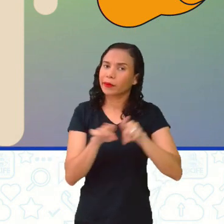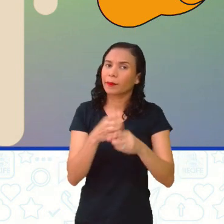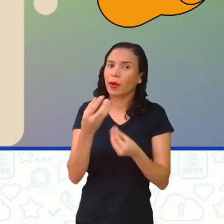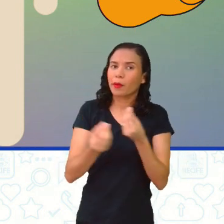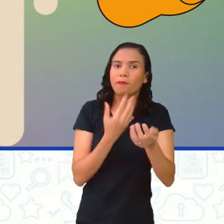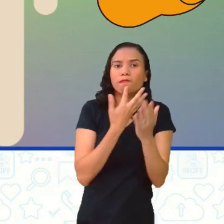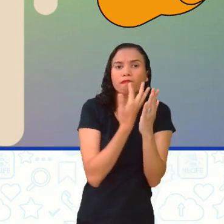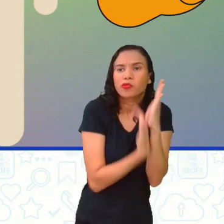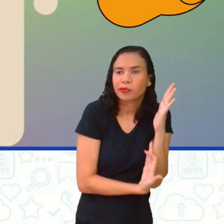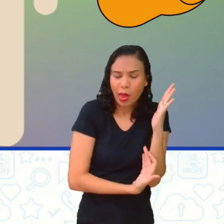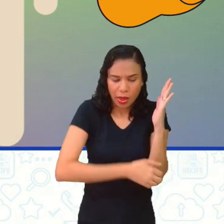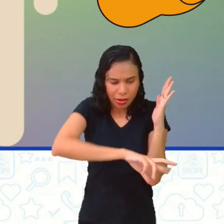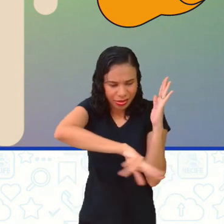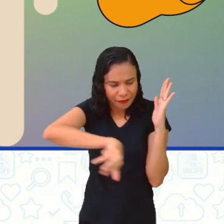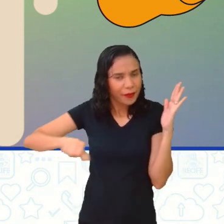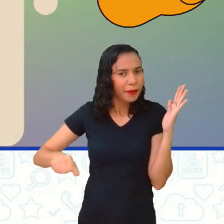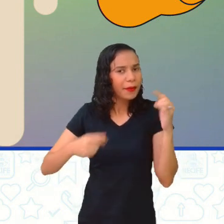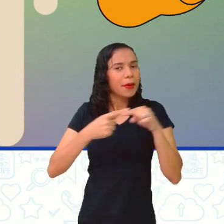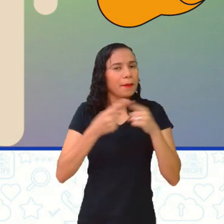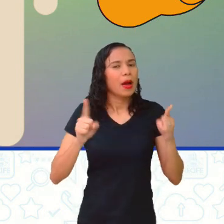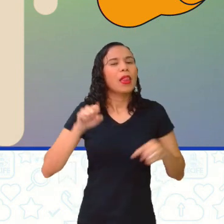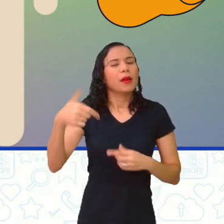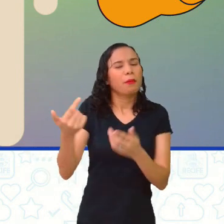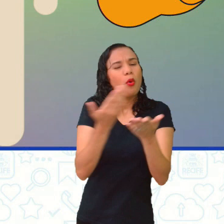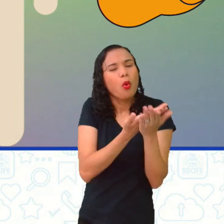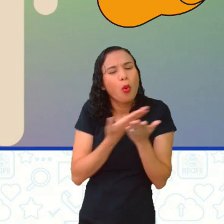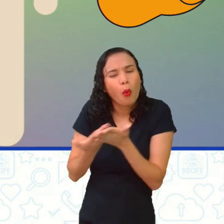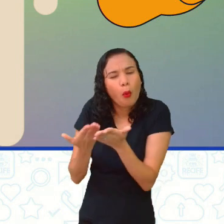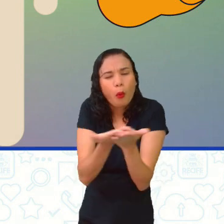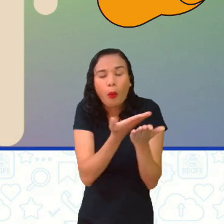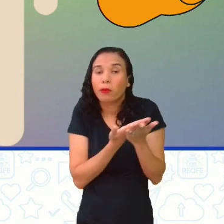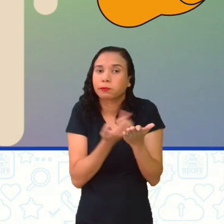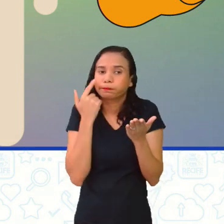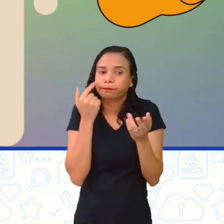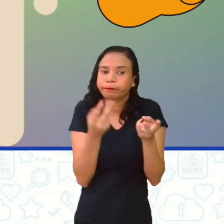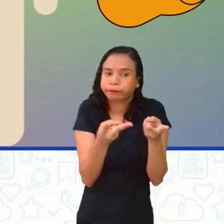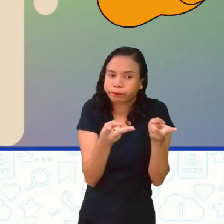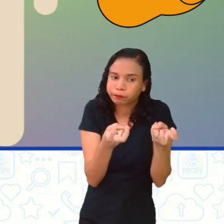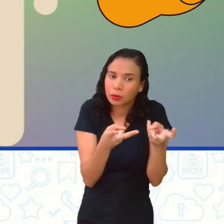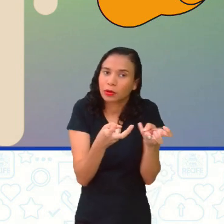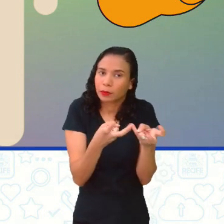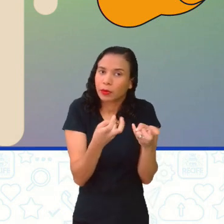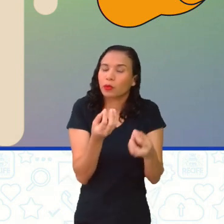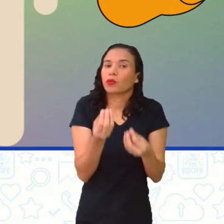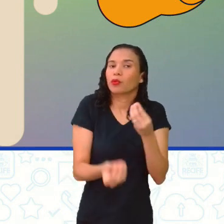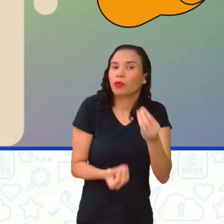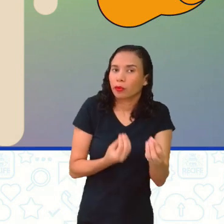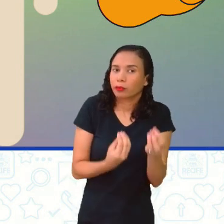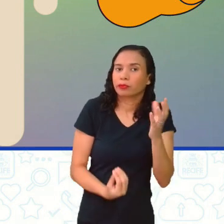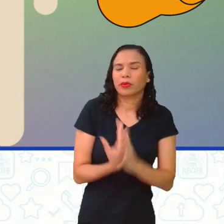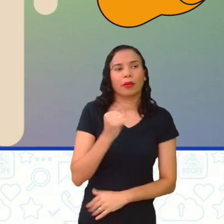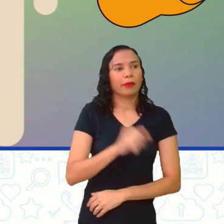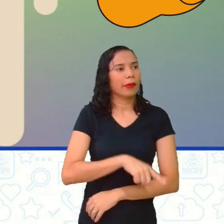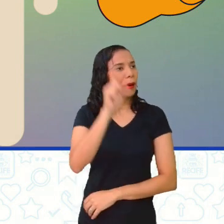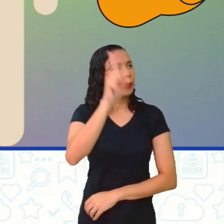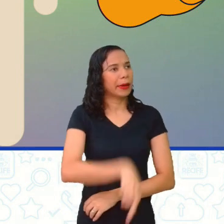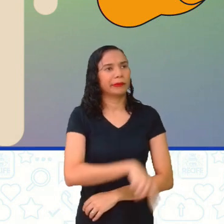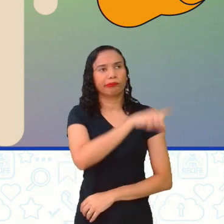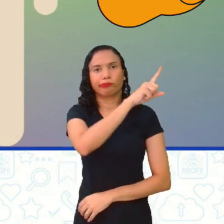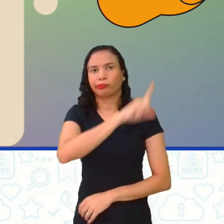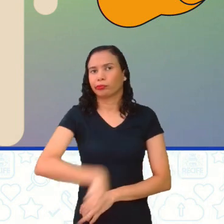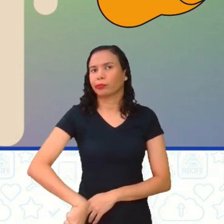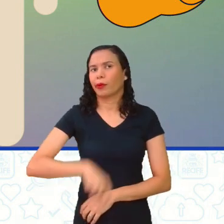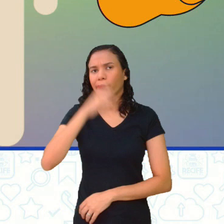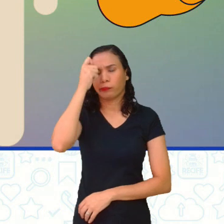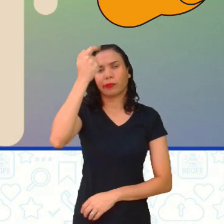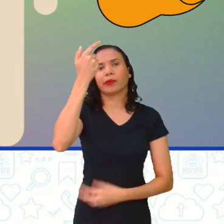ao sangue. E aí, depois de muitos estudos, foi percebido e foi já, né, abolido totalmente em